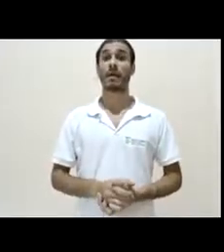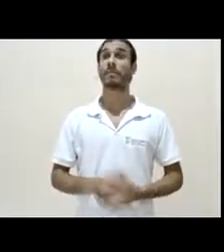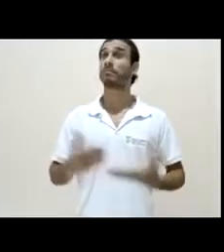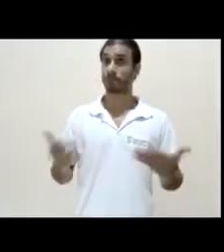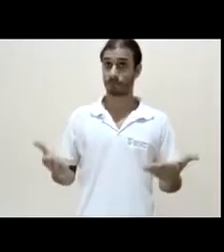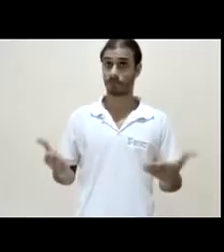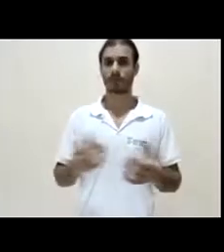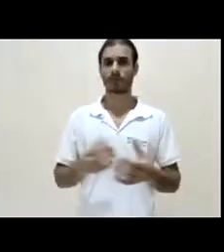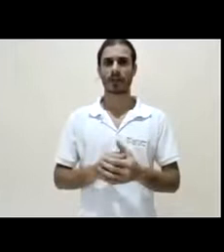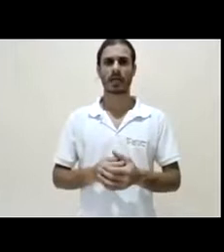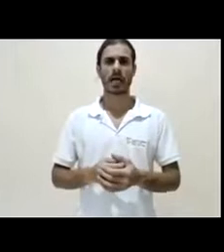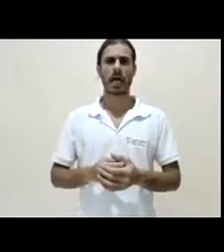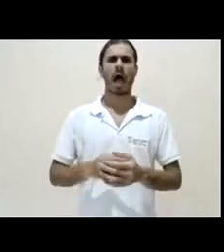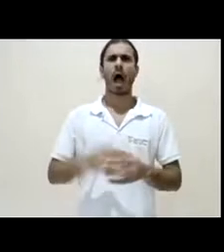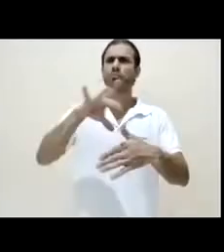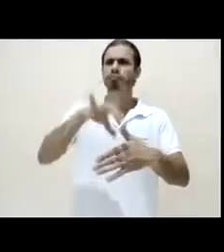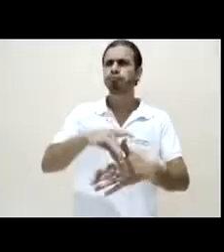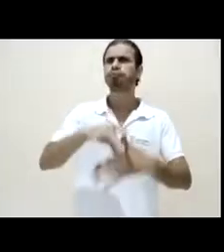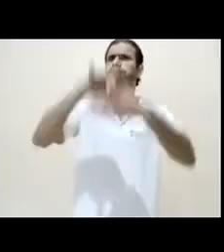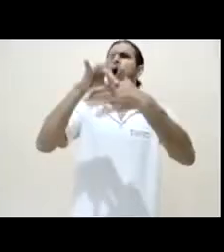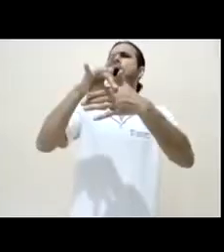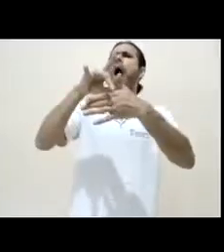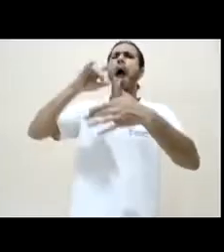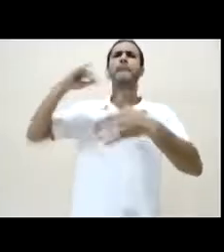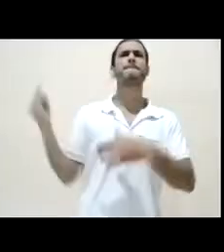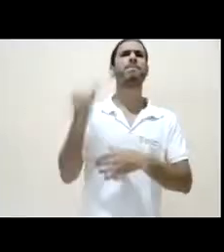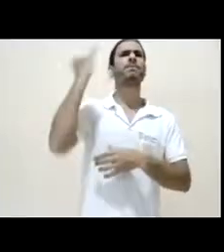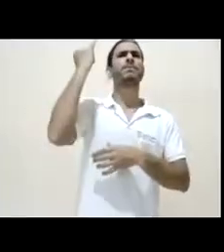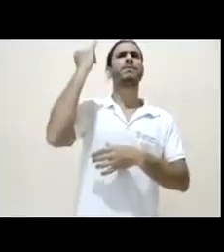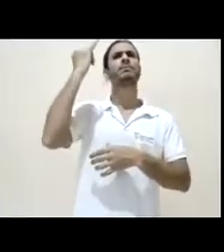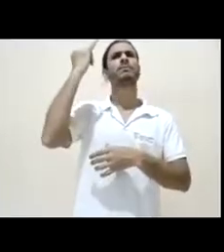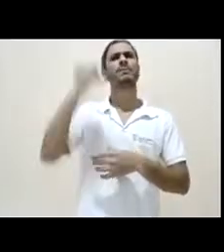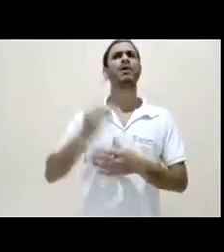formação profissional no que se refere à prática mediada por tecnologias na